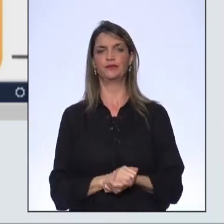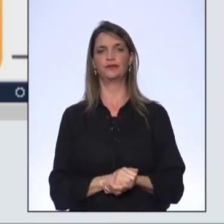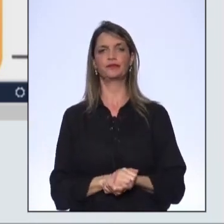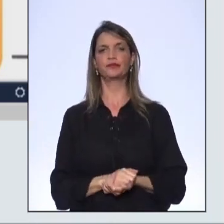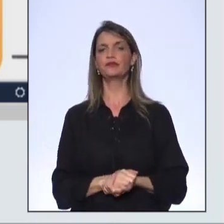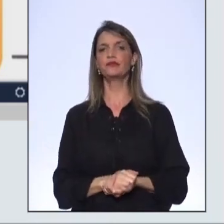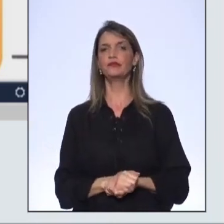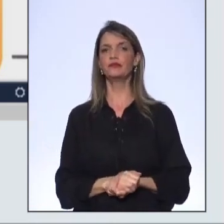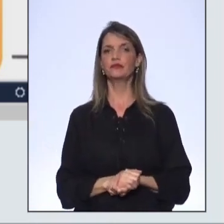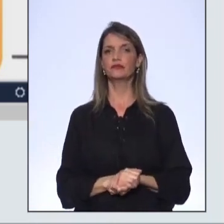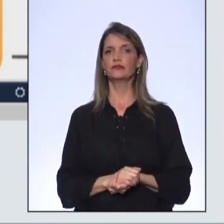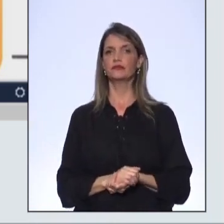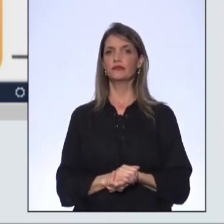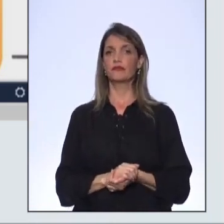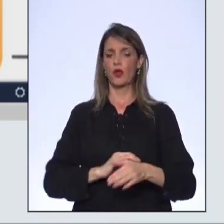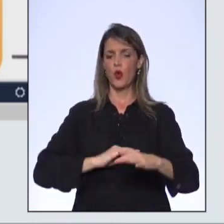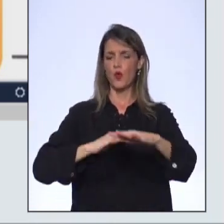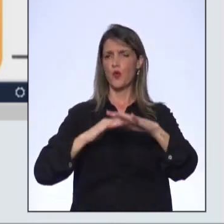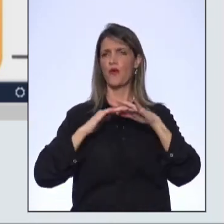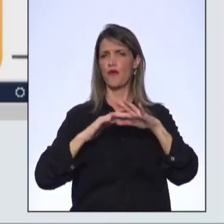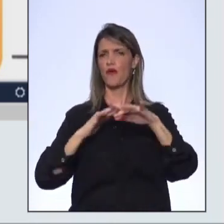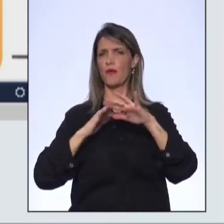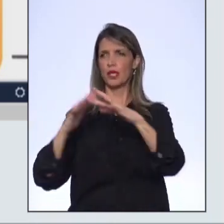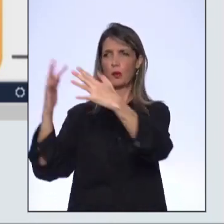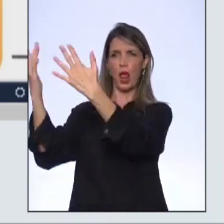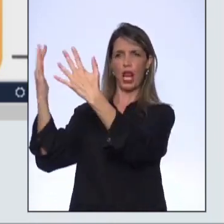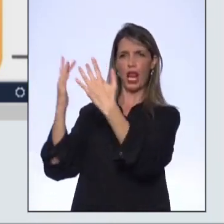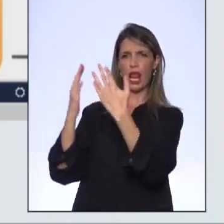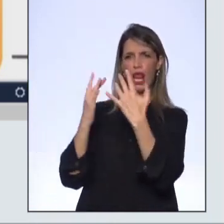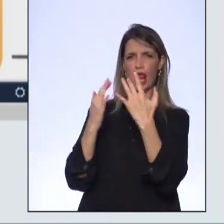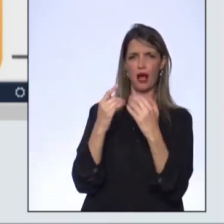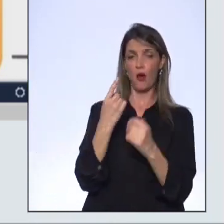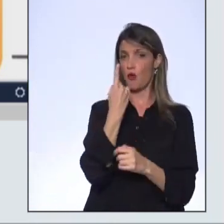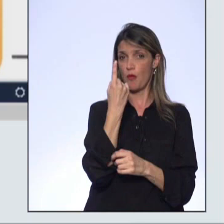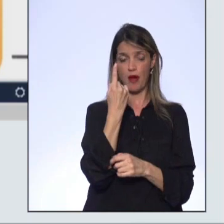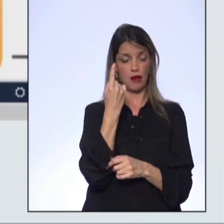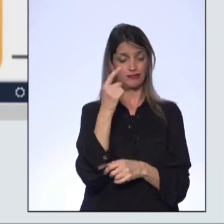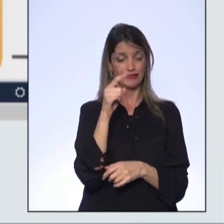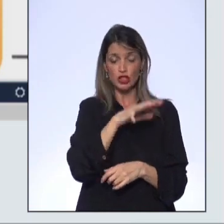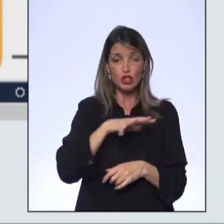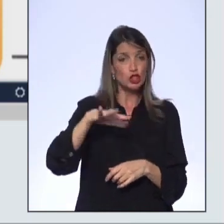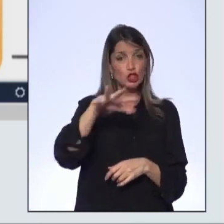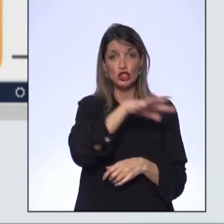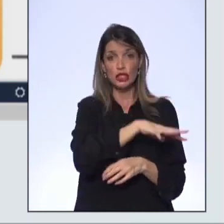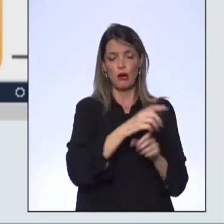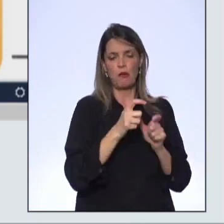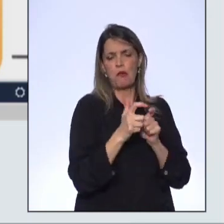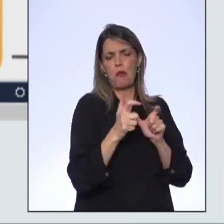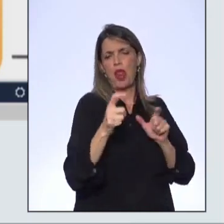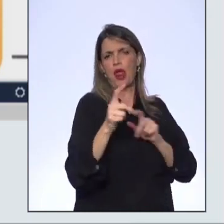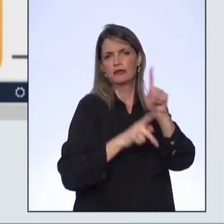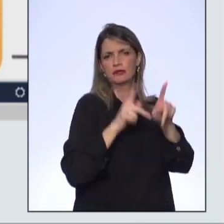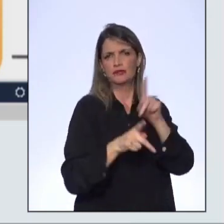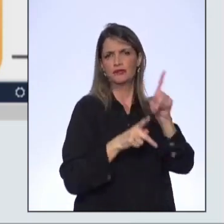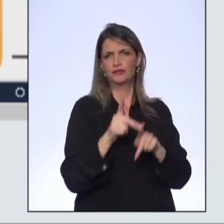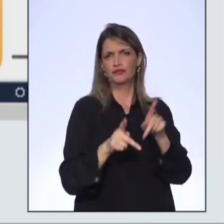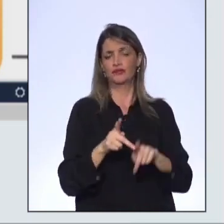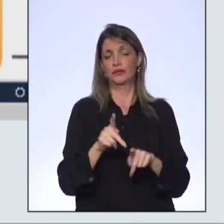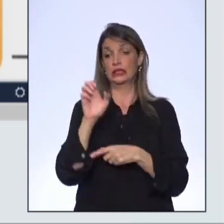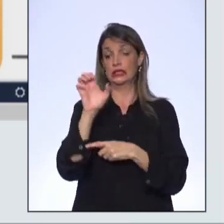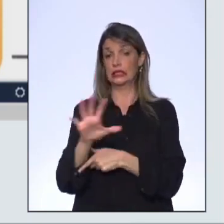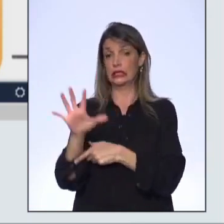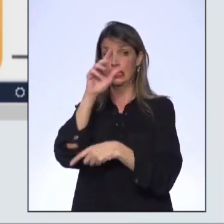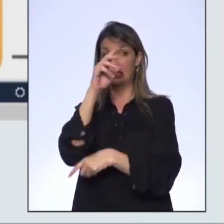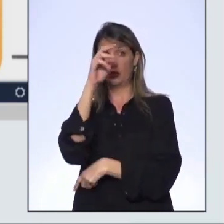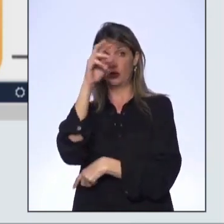A concentração dos movimentos migratórios em uma única região resultou no crescimento populacional dos estados do Rio de Janeiro e